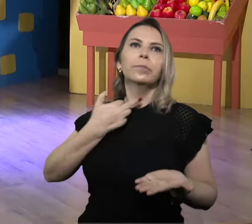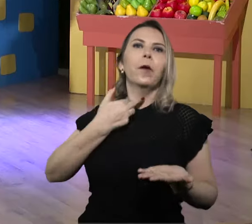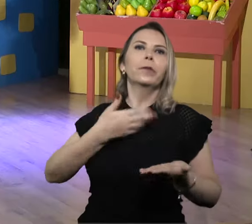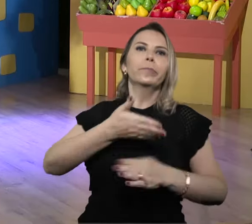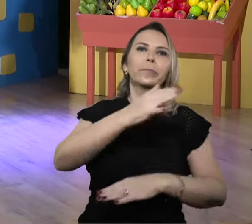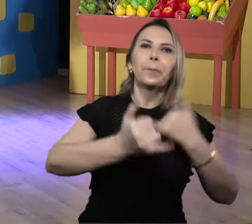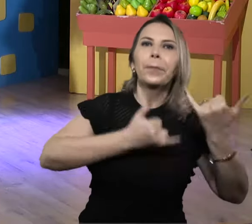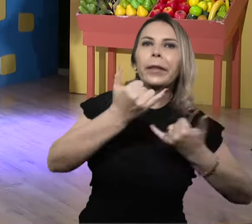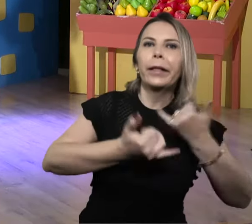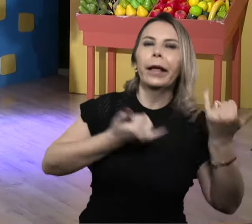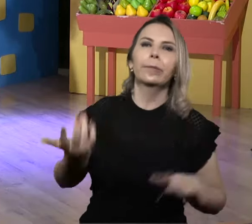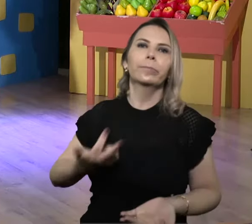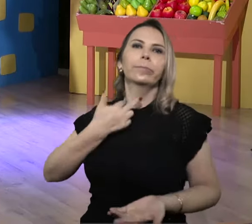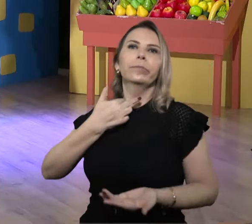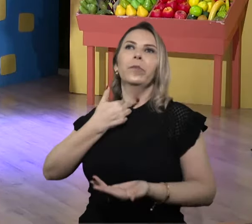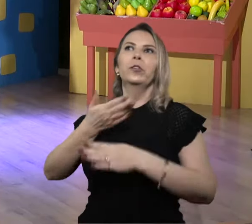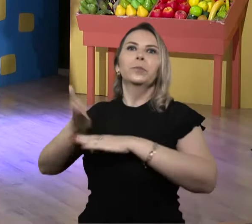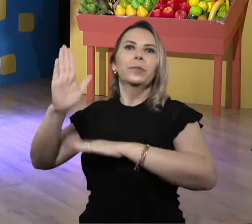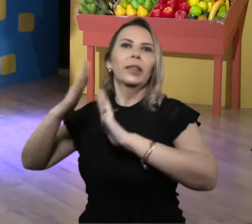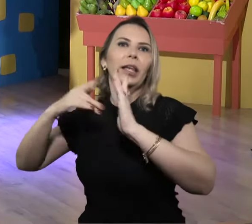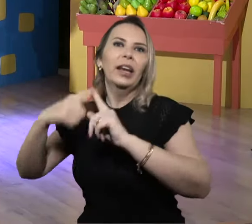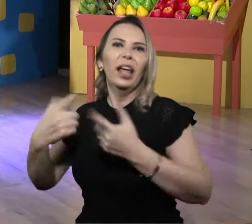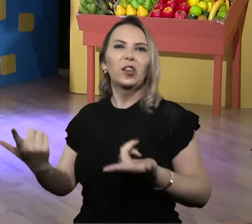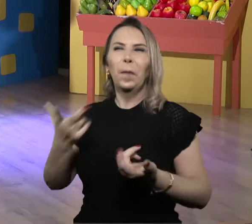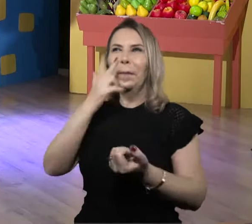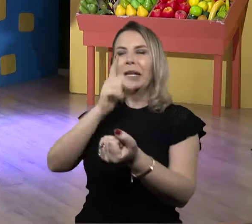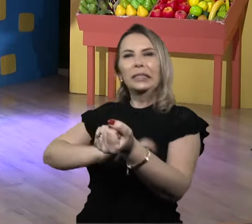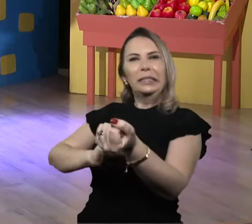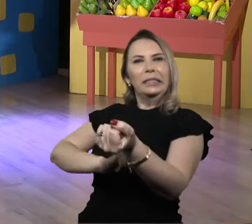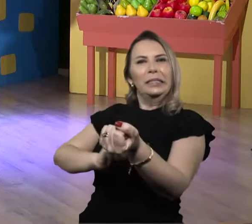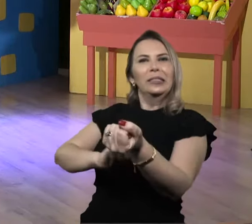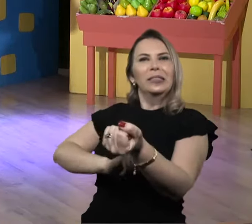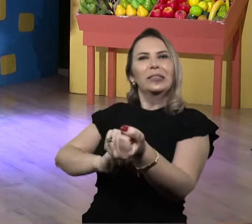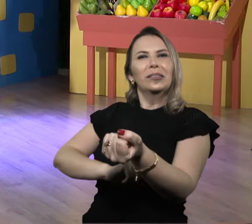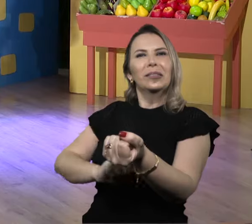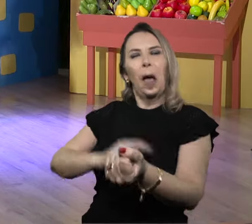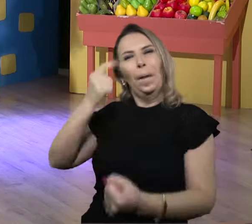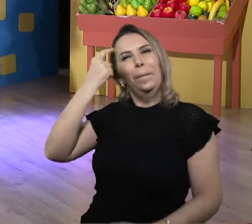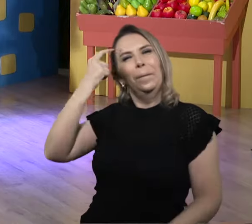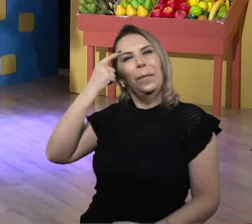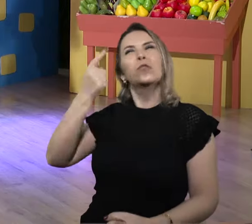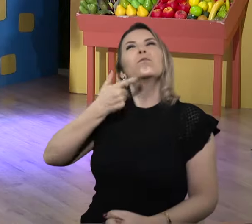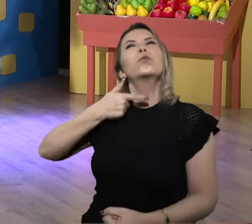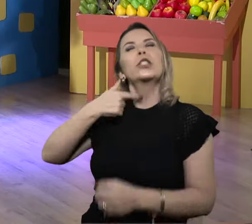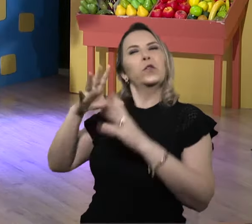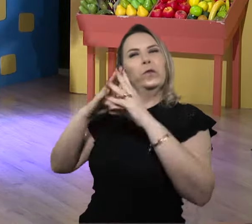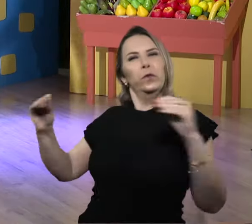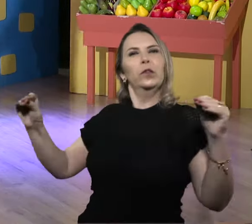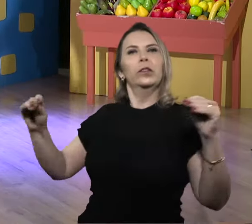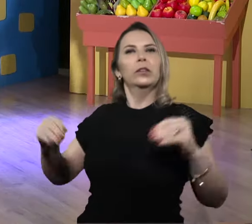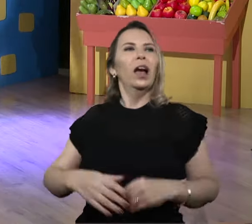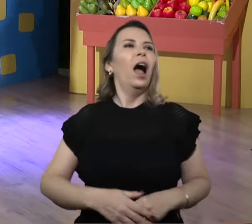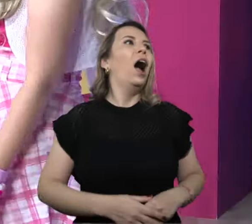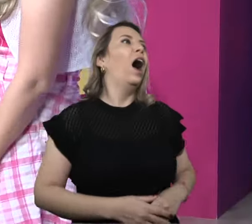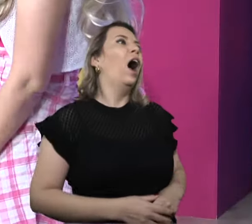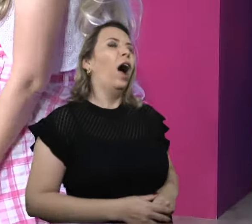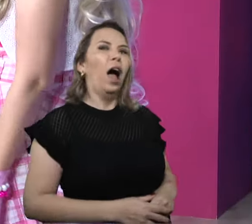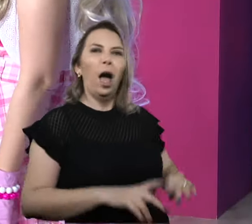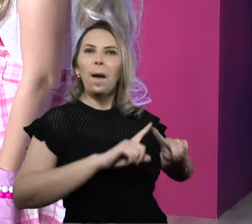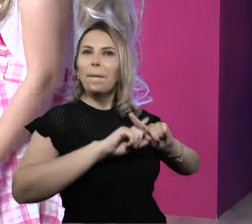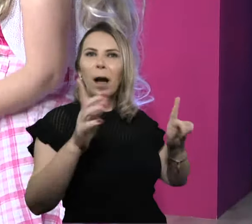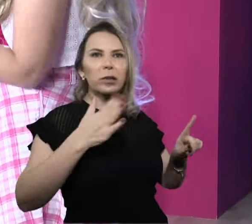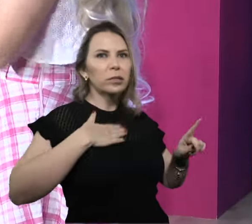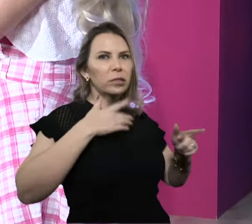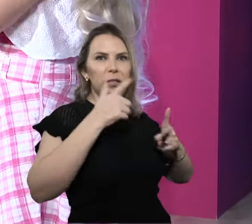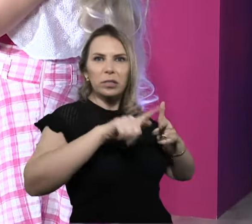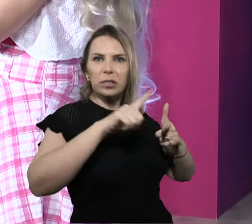sem poder sair pra brincar, sem poder ir na igreja. Aí a gente fica muito irritado e fica pensando nessas coisas de fugir. Ah,